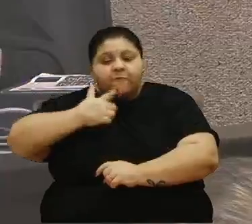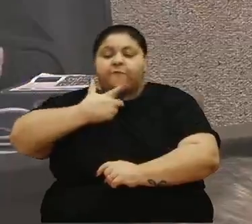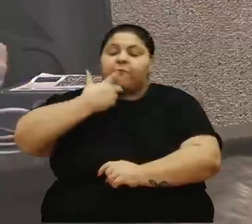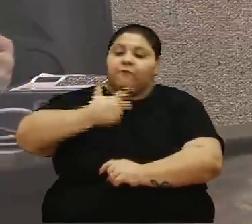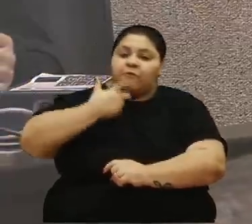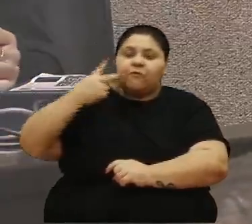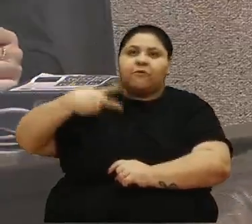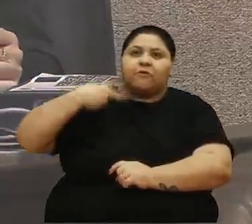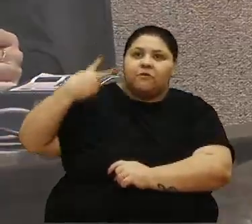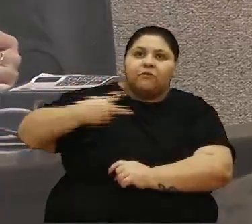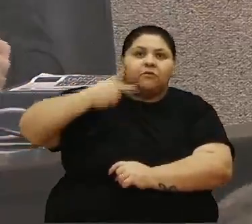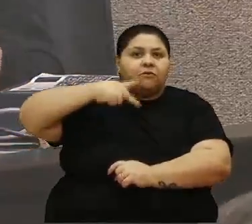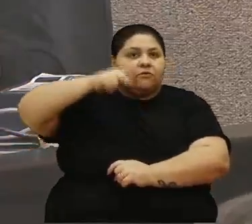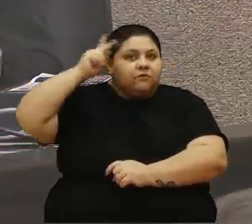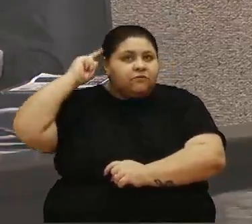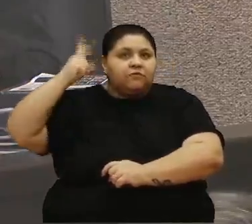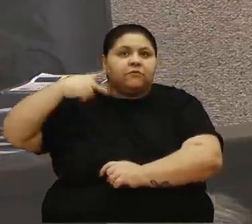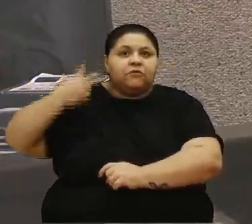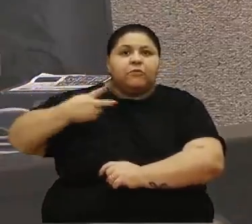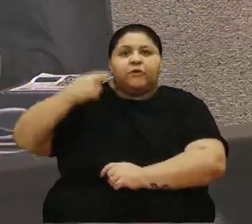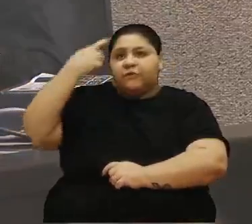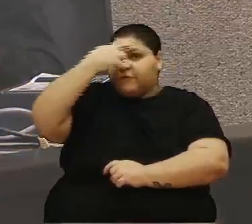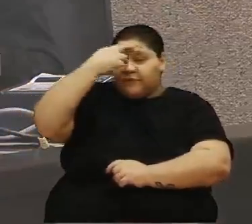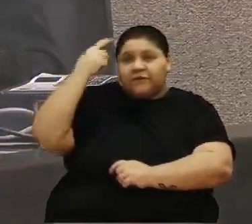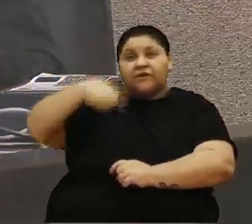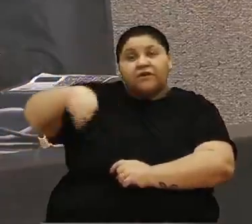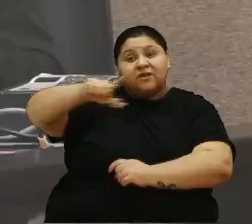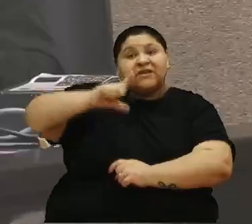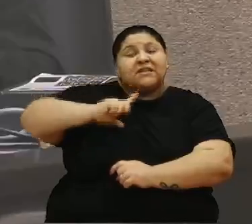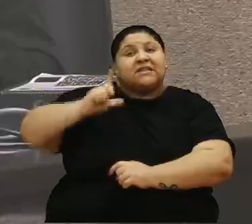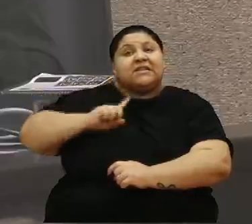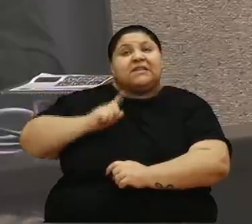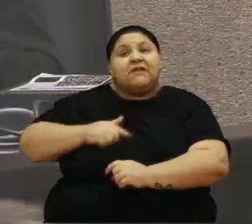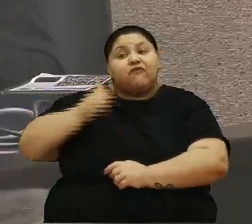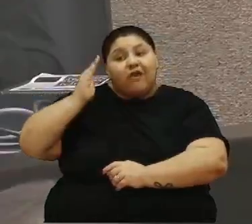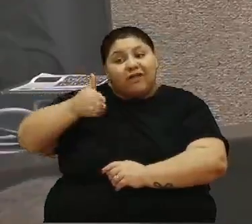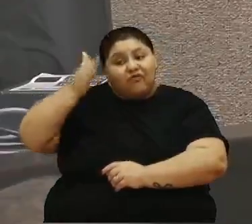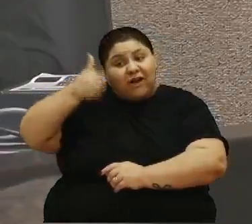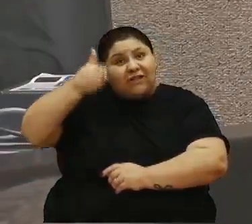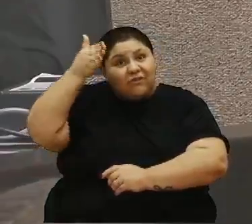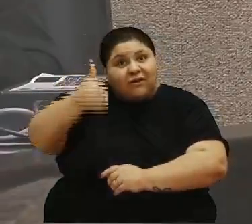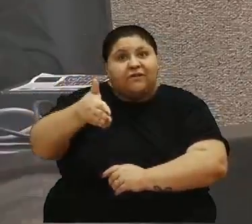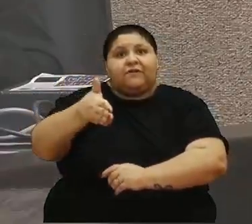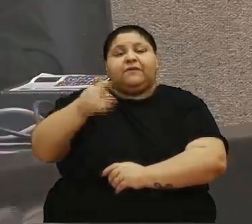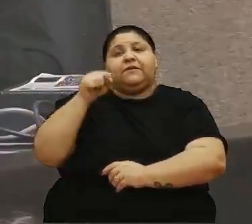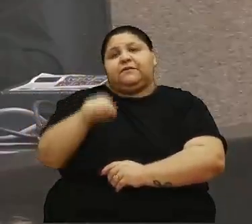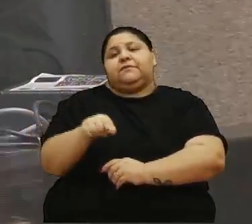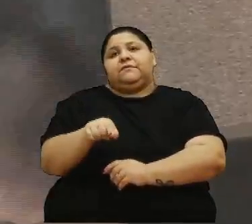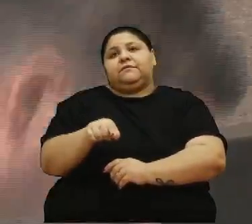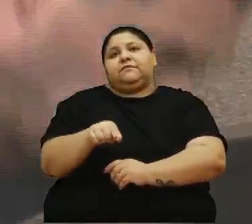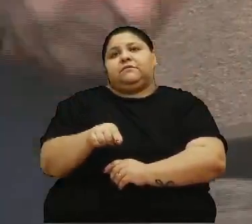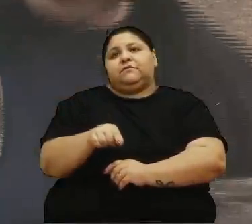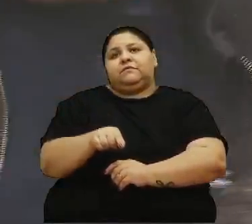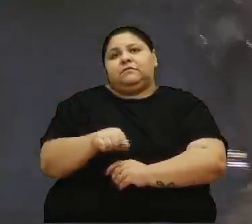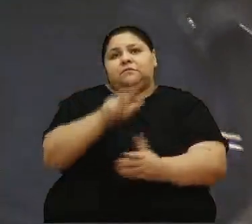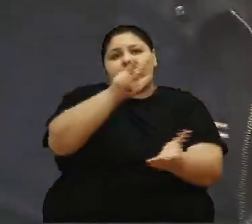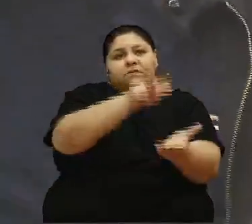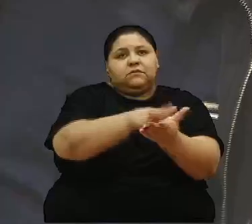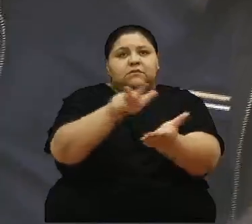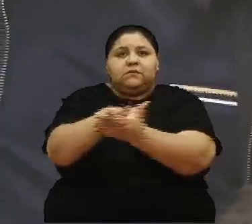trazido pelo vereador Iago, pelo vereador Rafael, e a gente tem debatido muito sobre isso, a questão dos leitos,